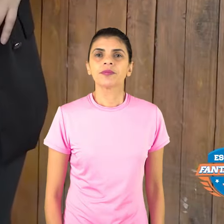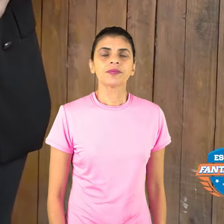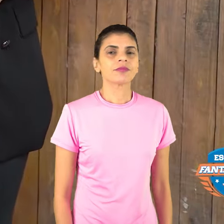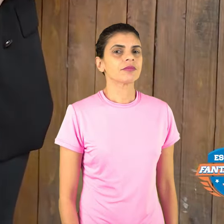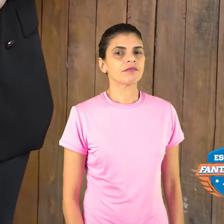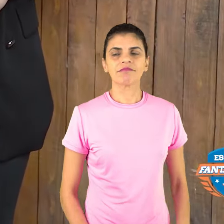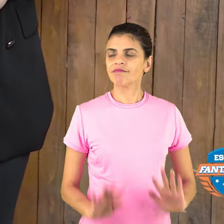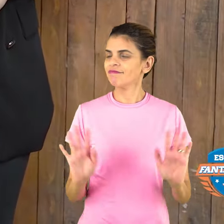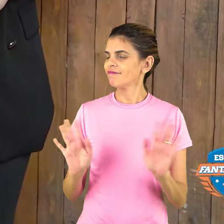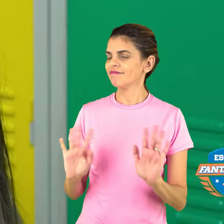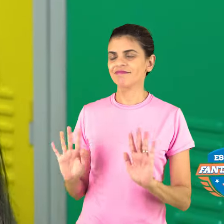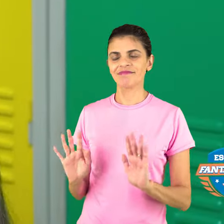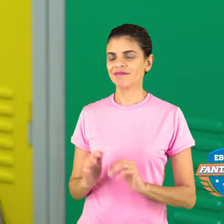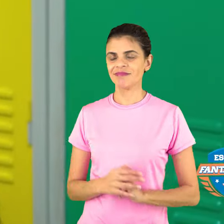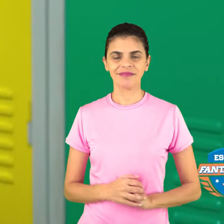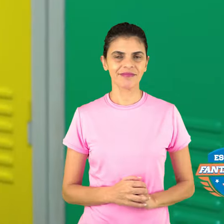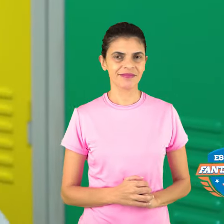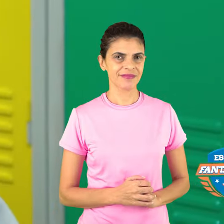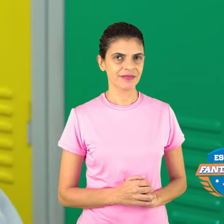Não vai, não.